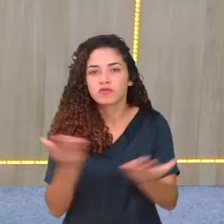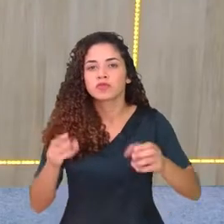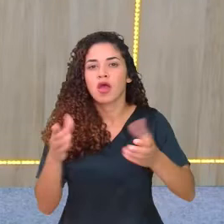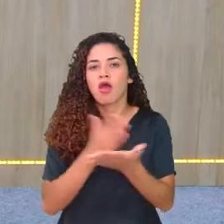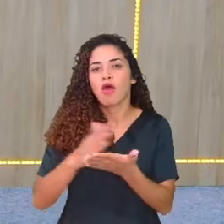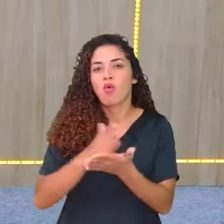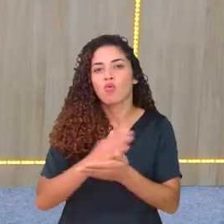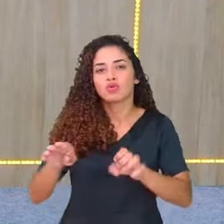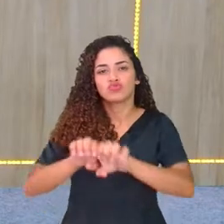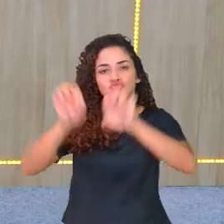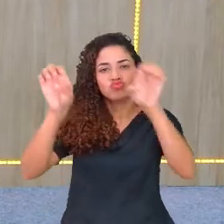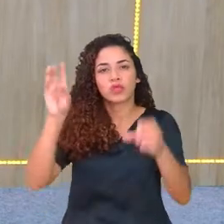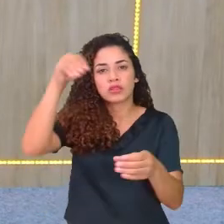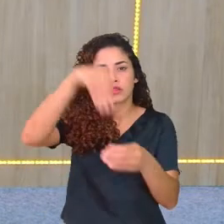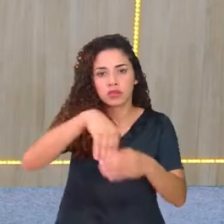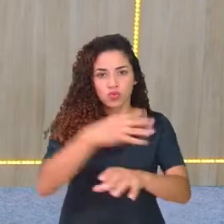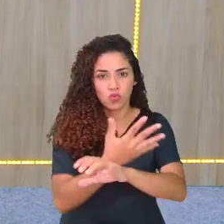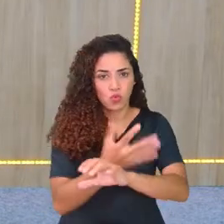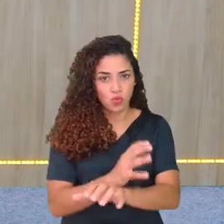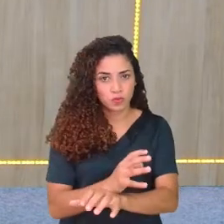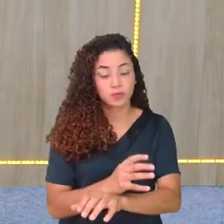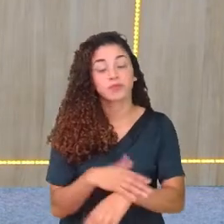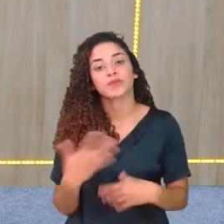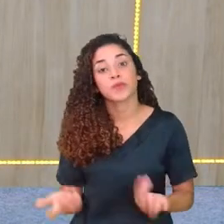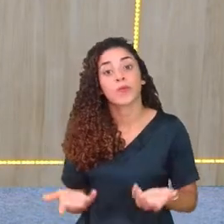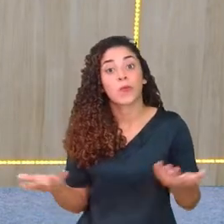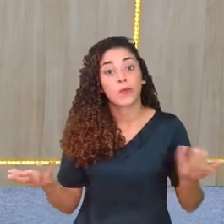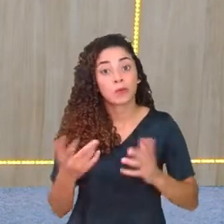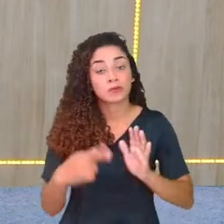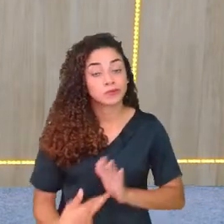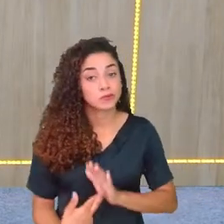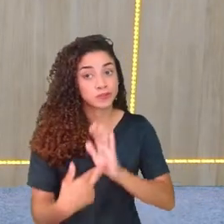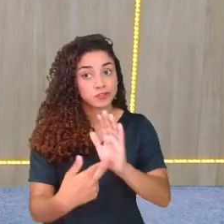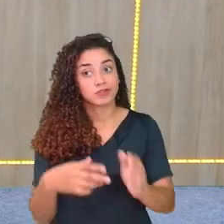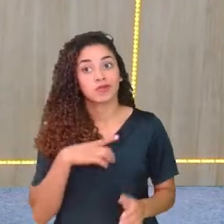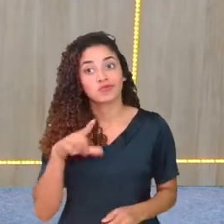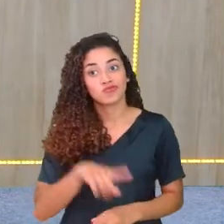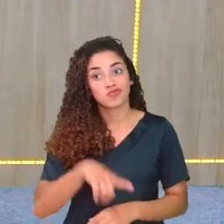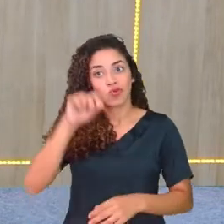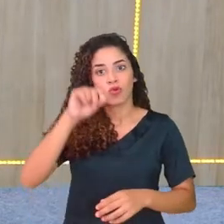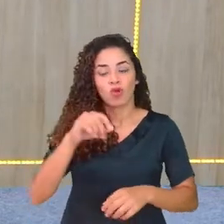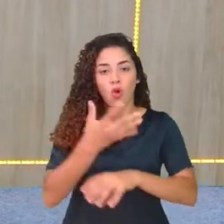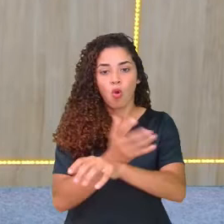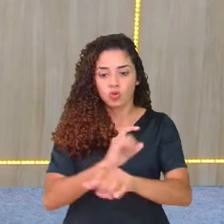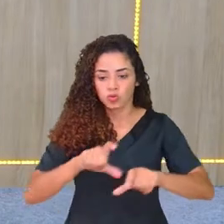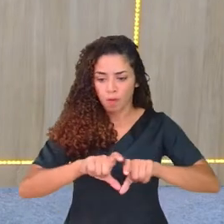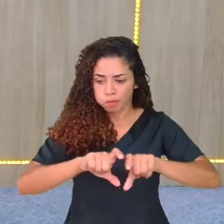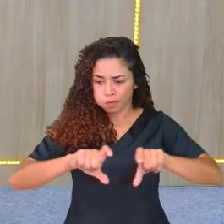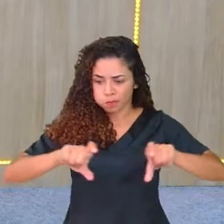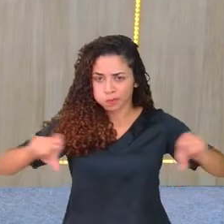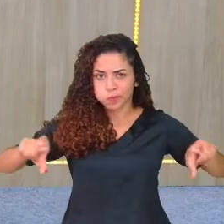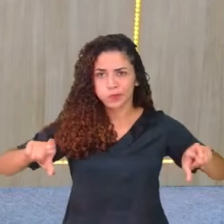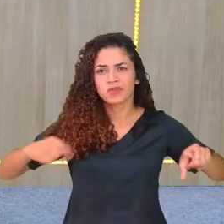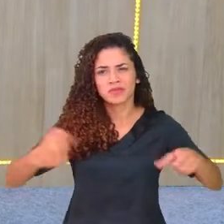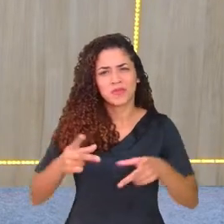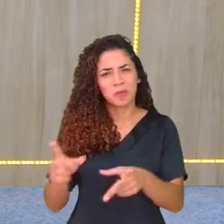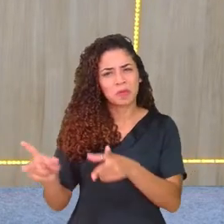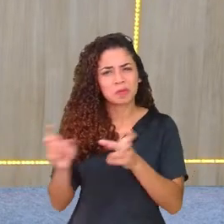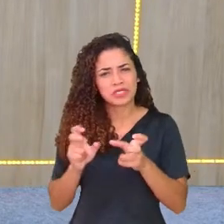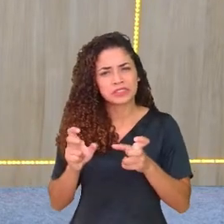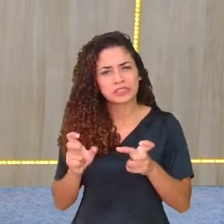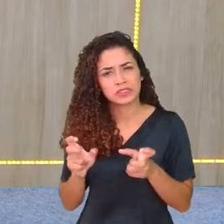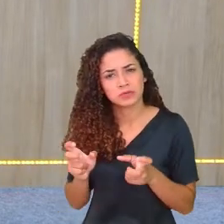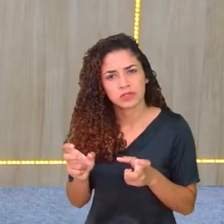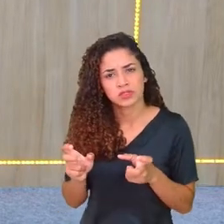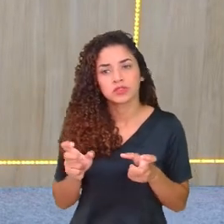o nosso osso. Claro que para a gente representar, eu selecionei um osso longo. Então, vocês devem estar percebendo aqui